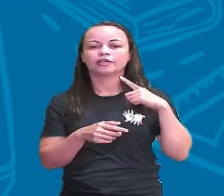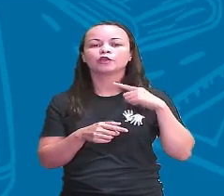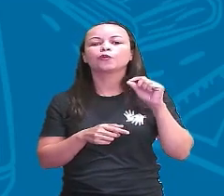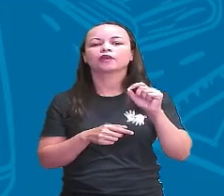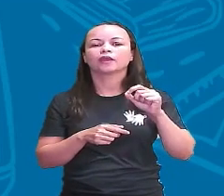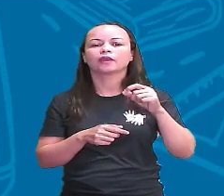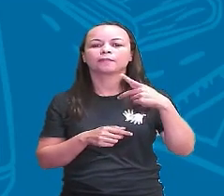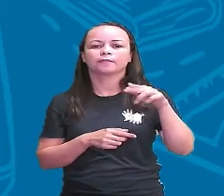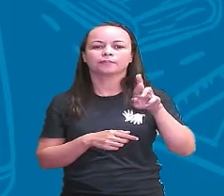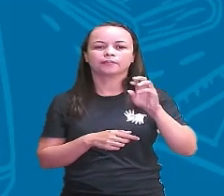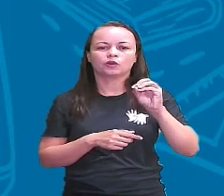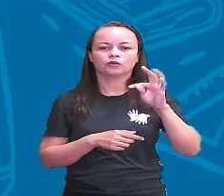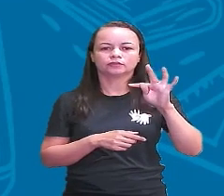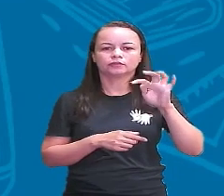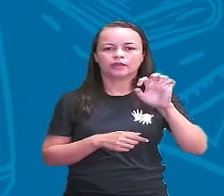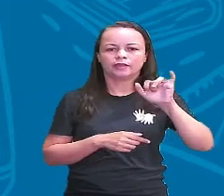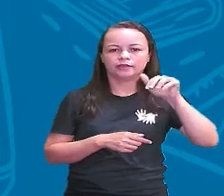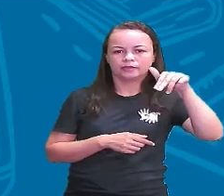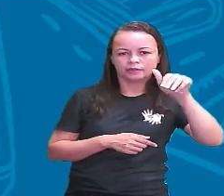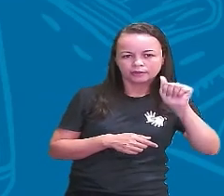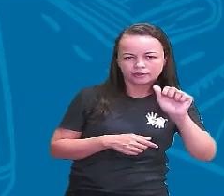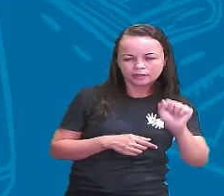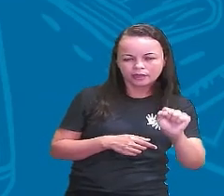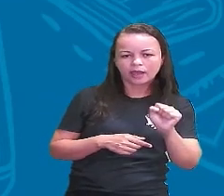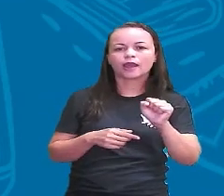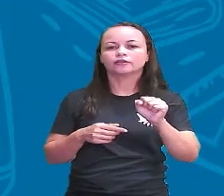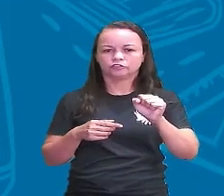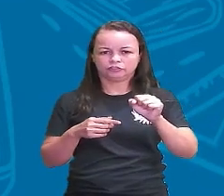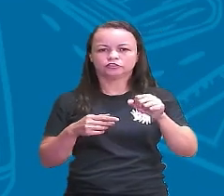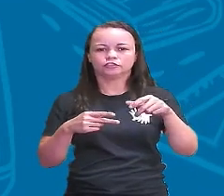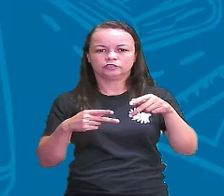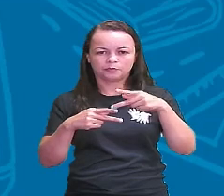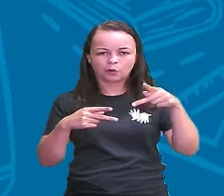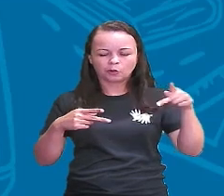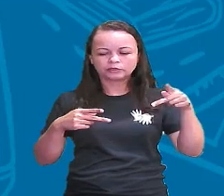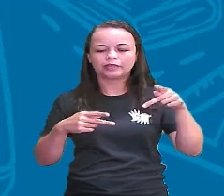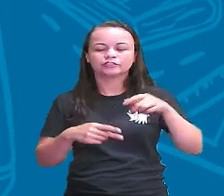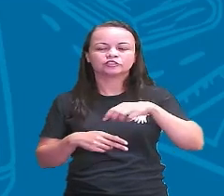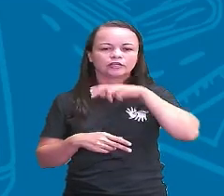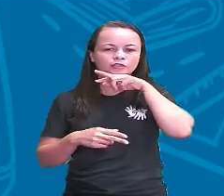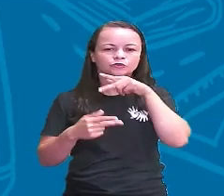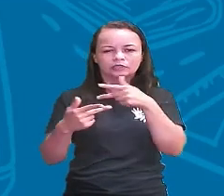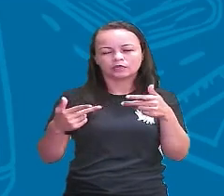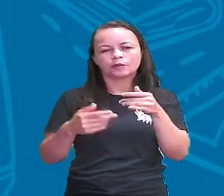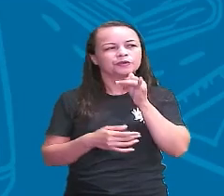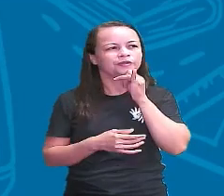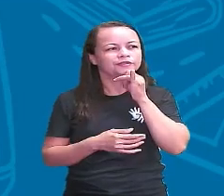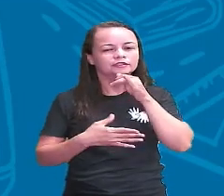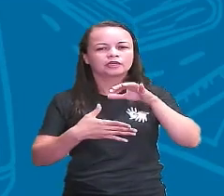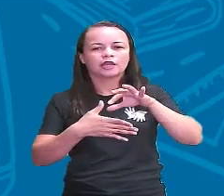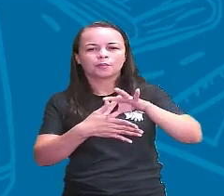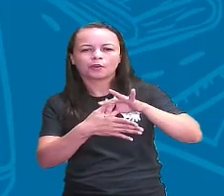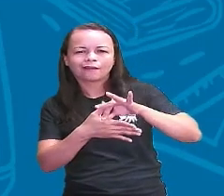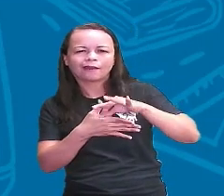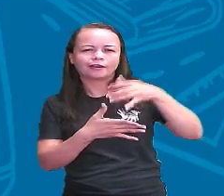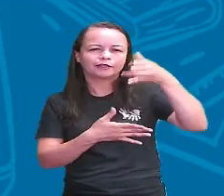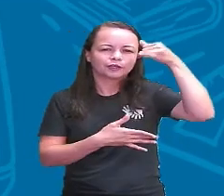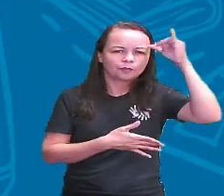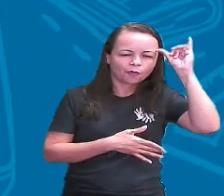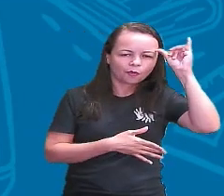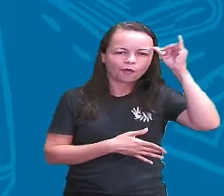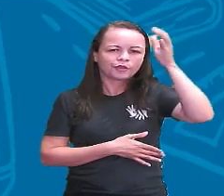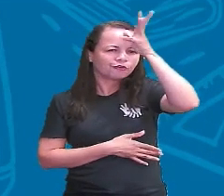proteína animal, tá certo? Que é aquela proteína advinda dos animais, como por exemplo, a carne de boi, o frango,